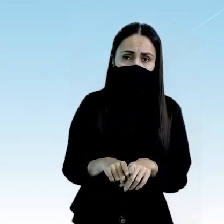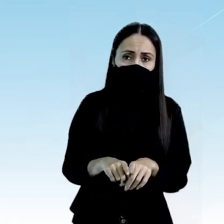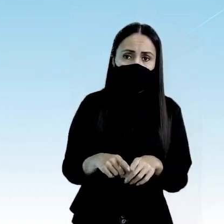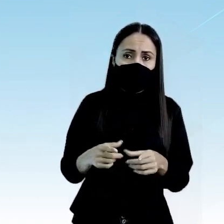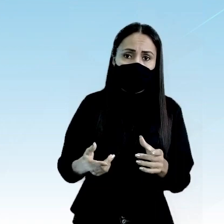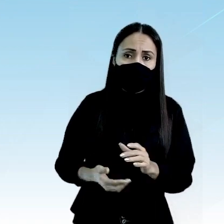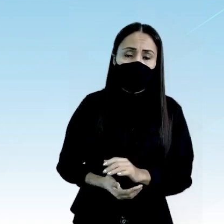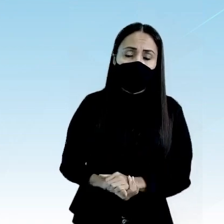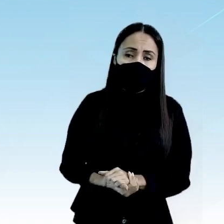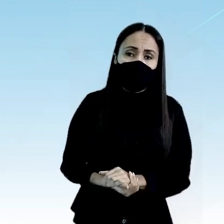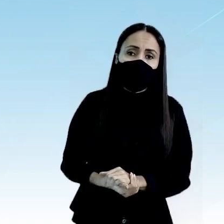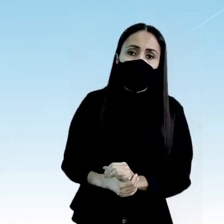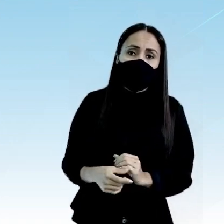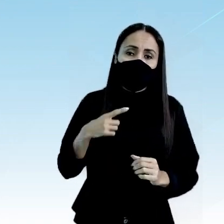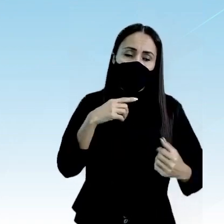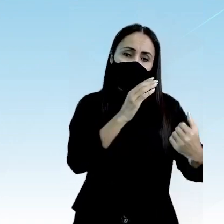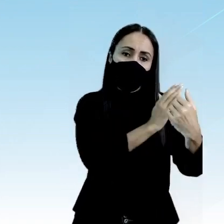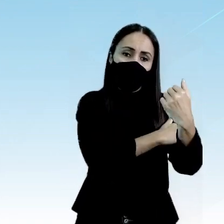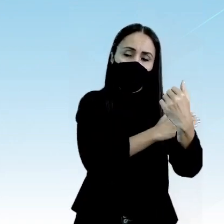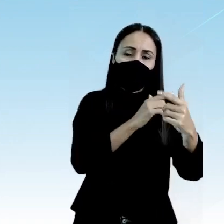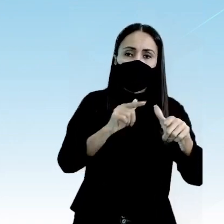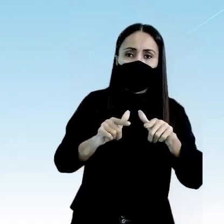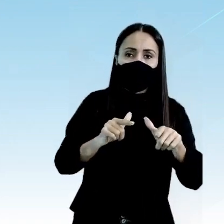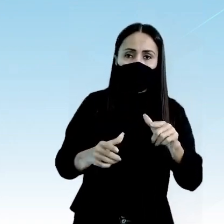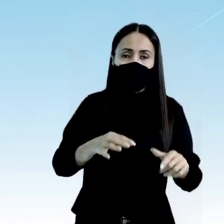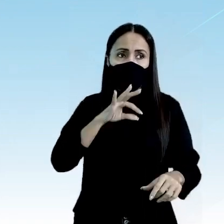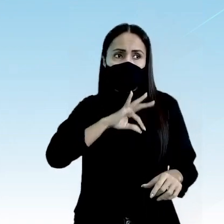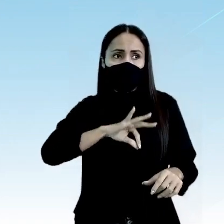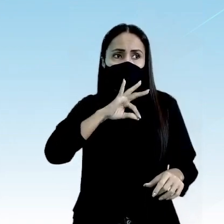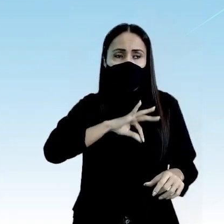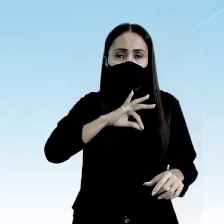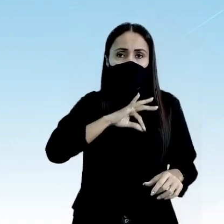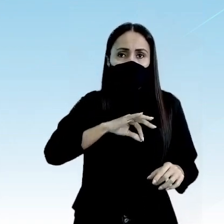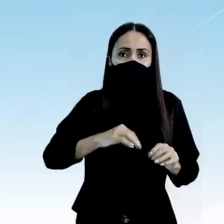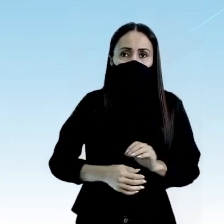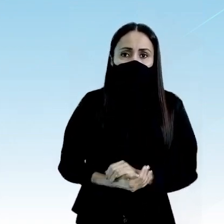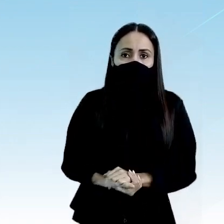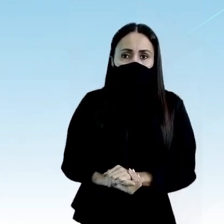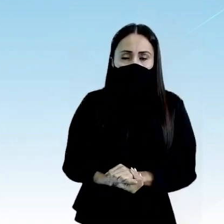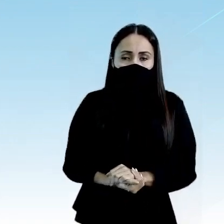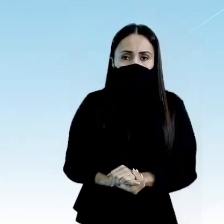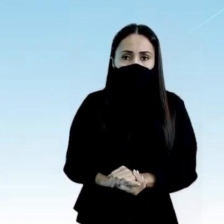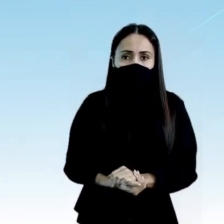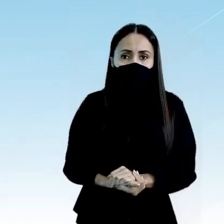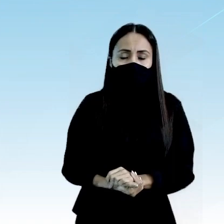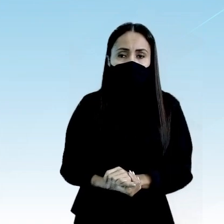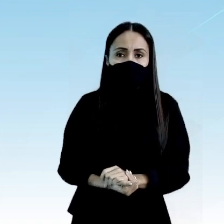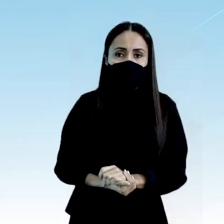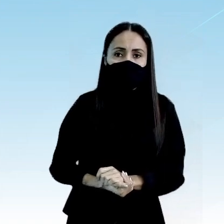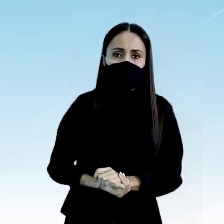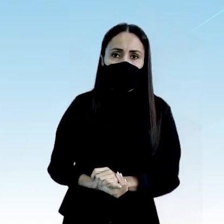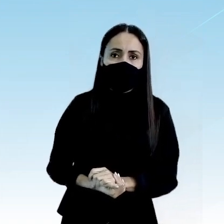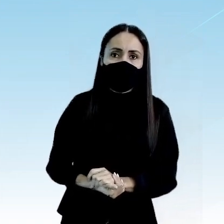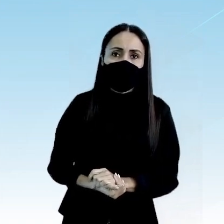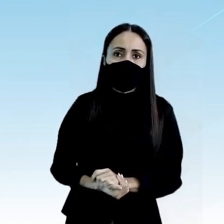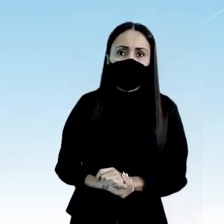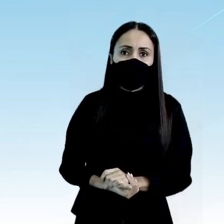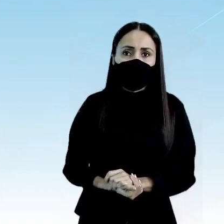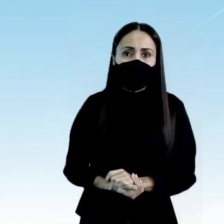de trabalho por um salário. Então, com o advento, né, da